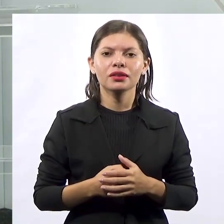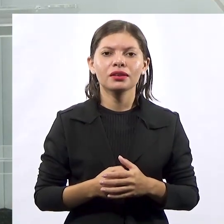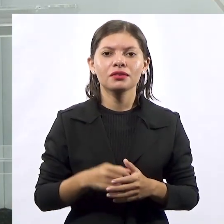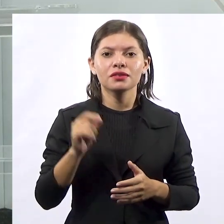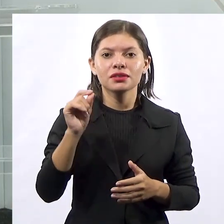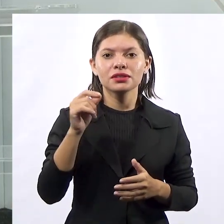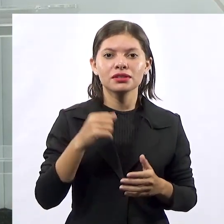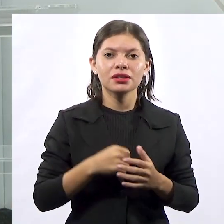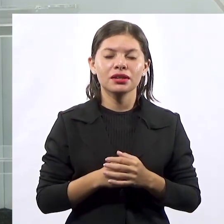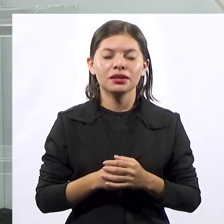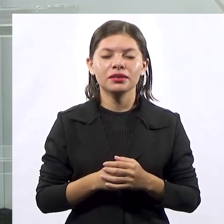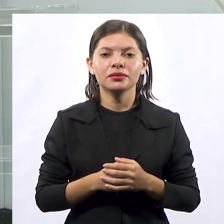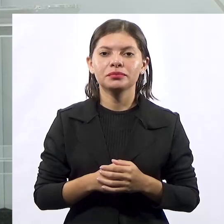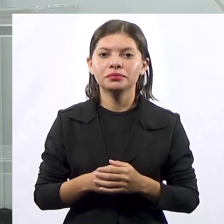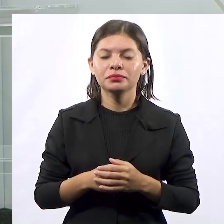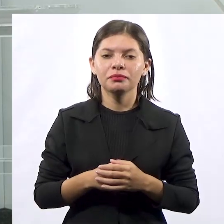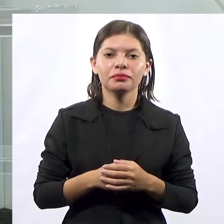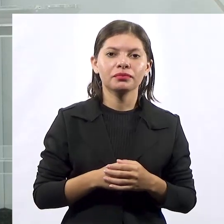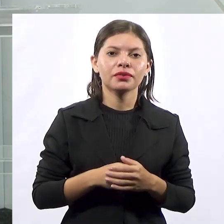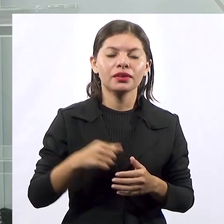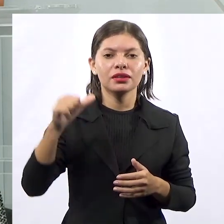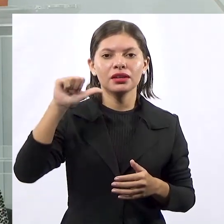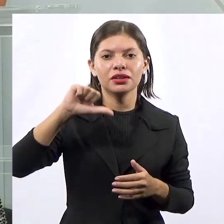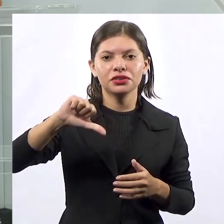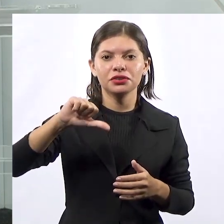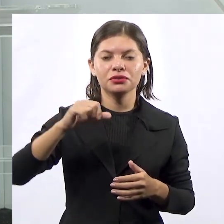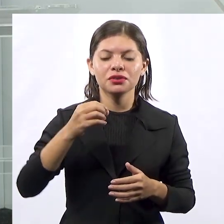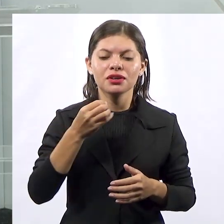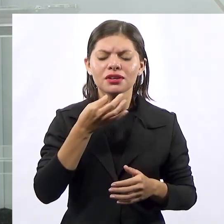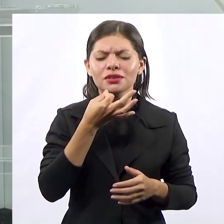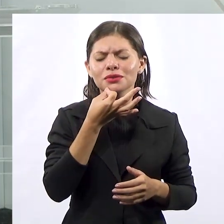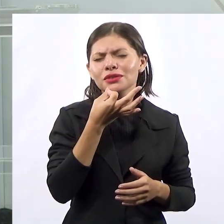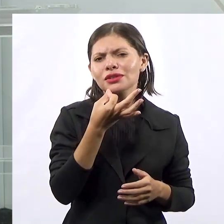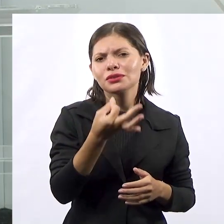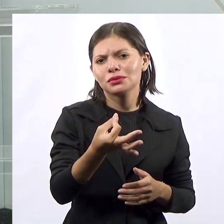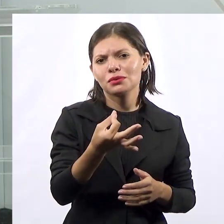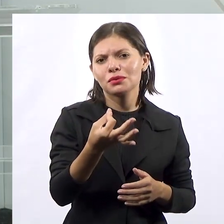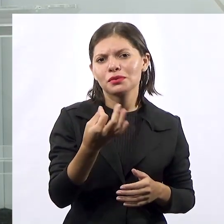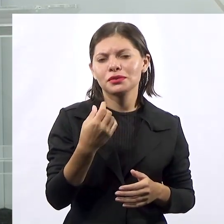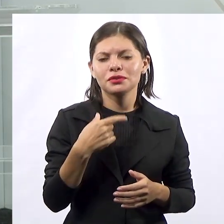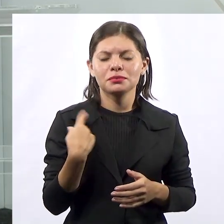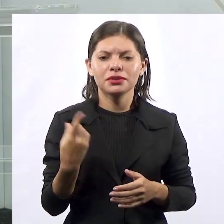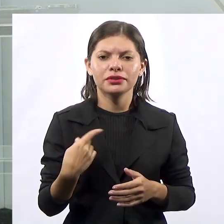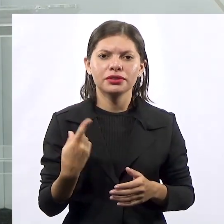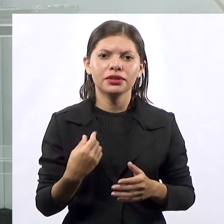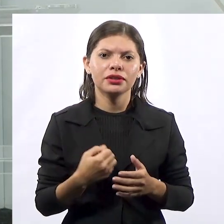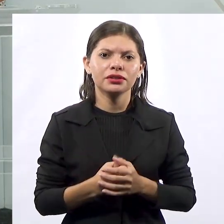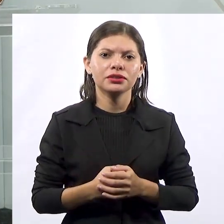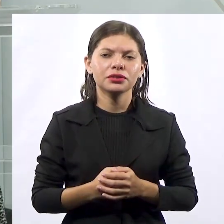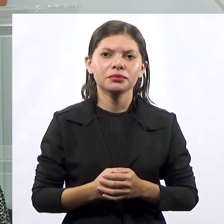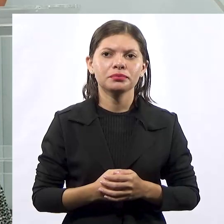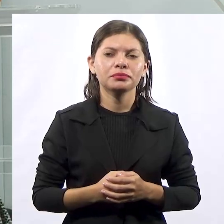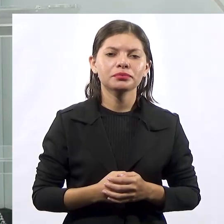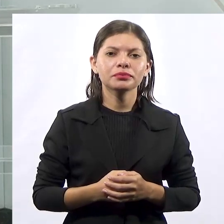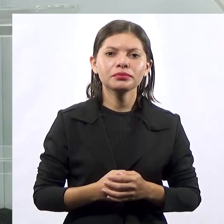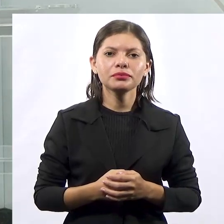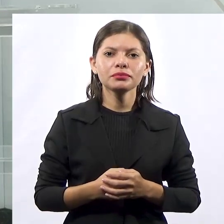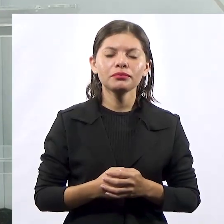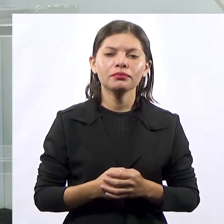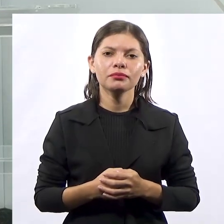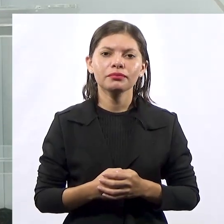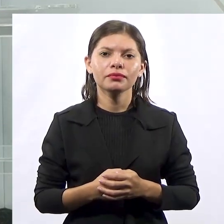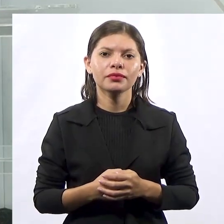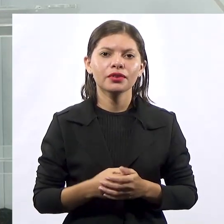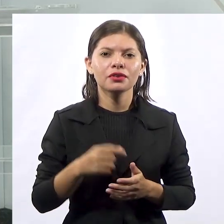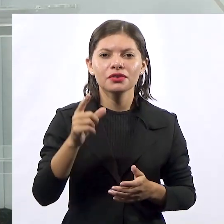Você vai dizer quais os pontos negativos. E sugestões para melhorar, né? De uma próxima vez que eu trabalhar com essa